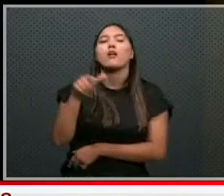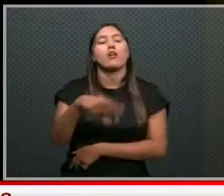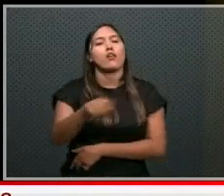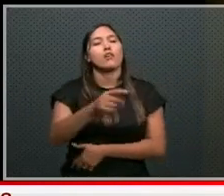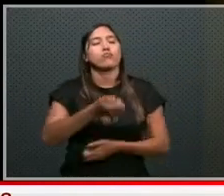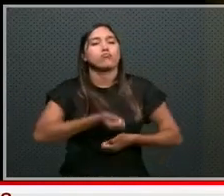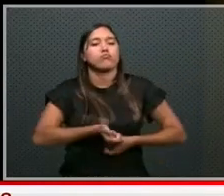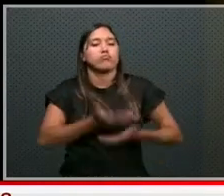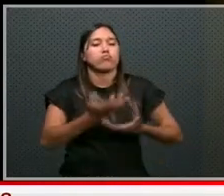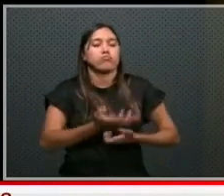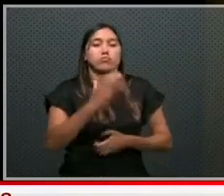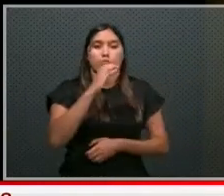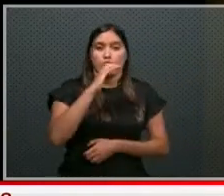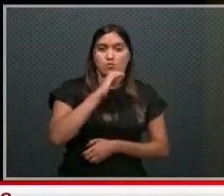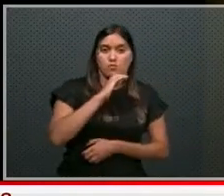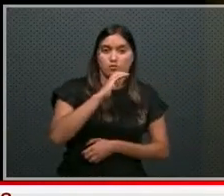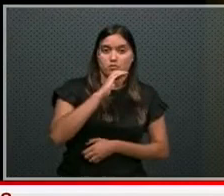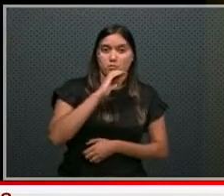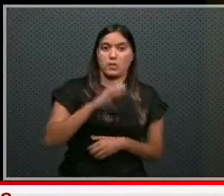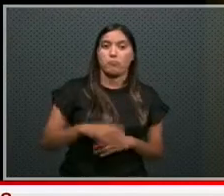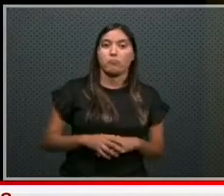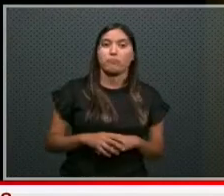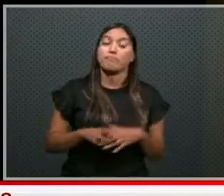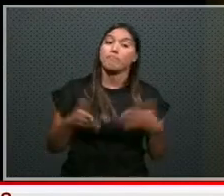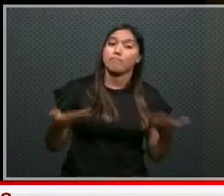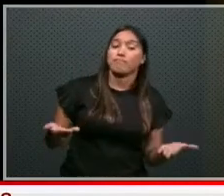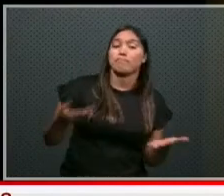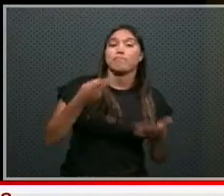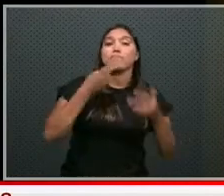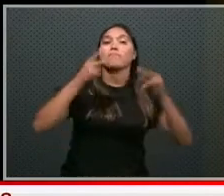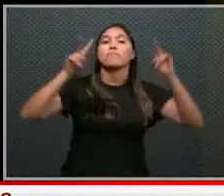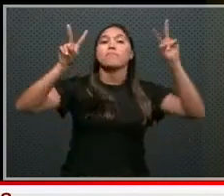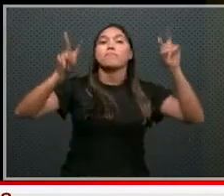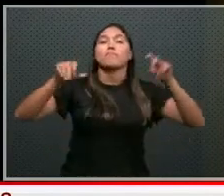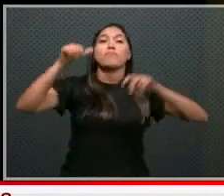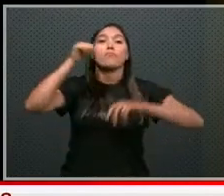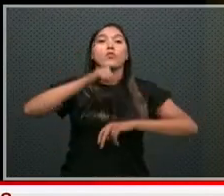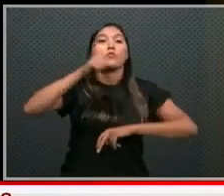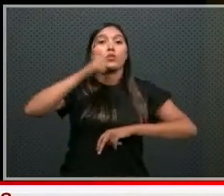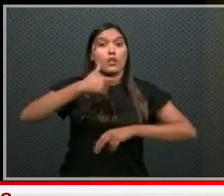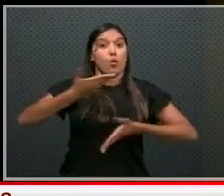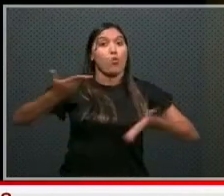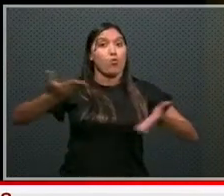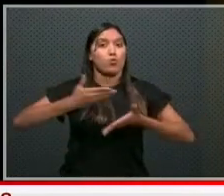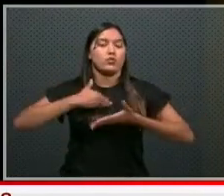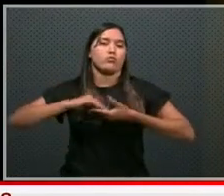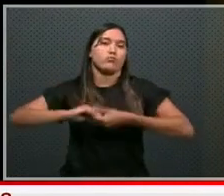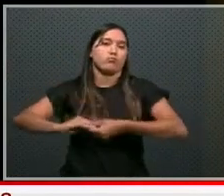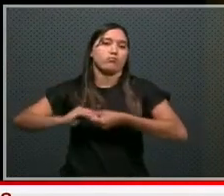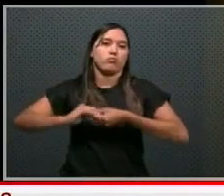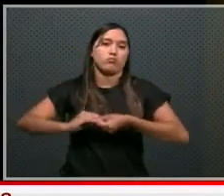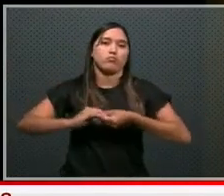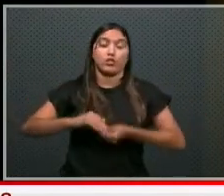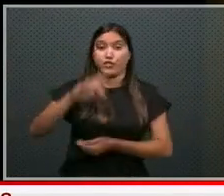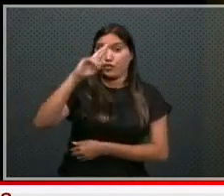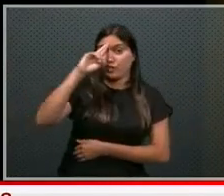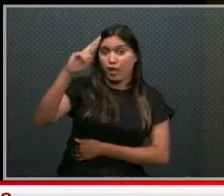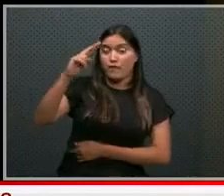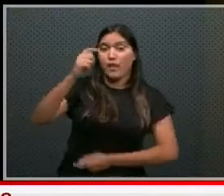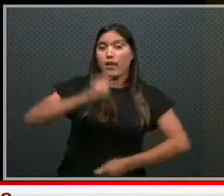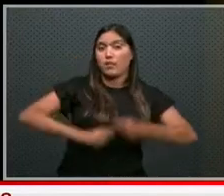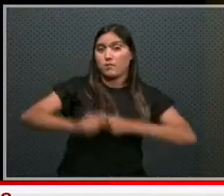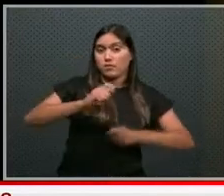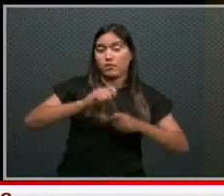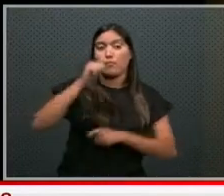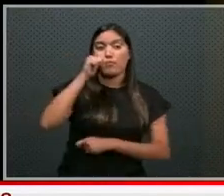e aproveitando aqui né falar de mulher quero também saudar a chefia de administração a